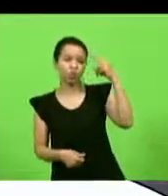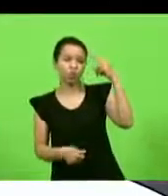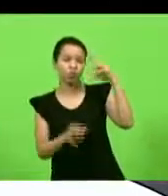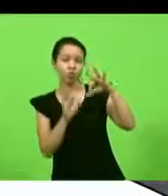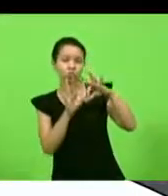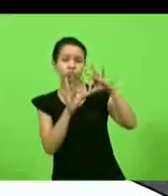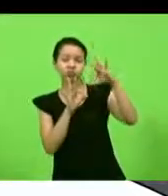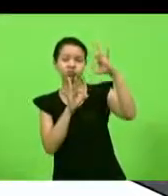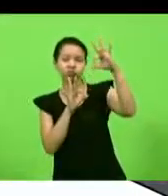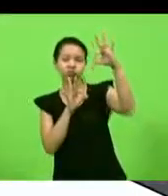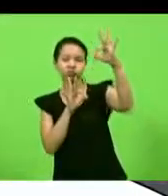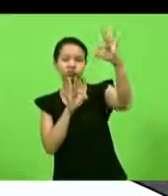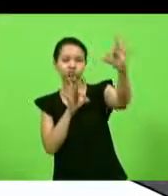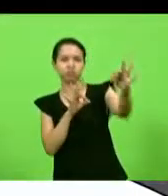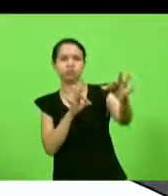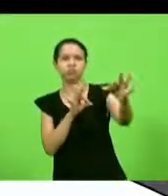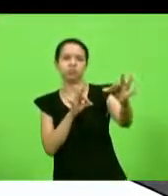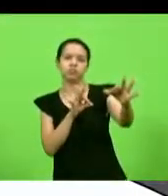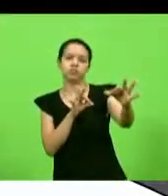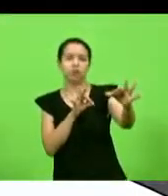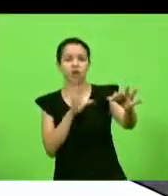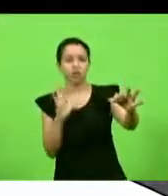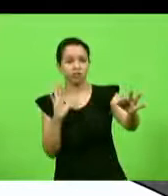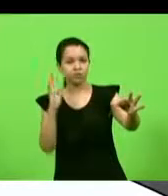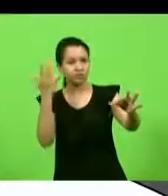distante de acontecer.